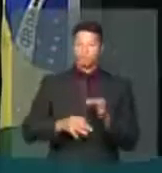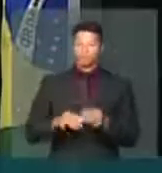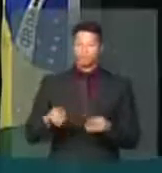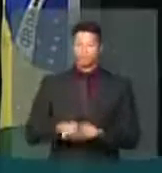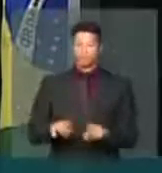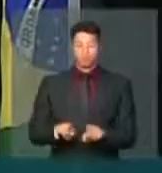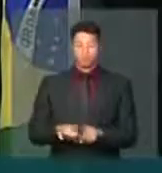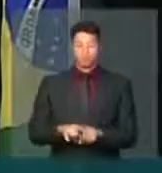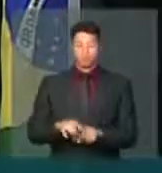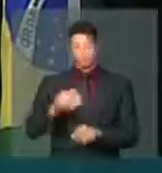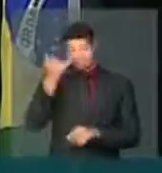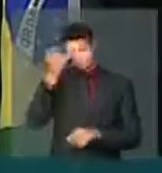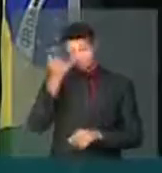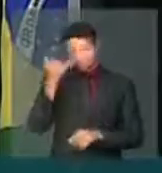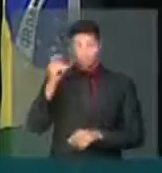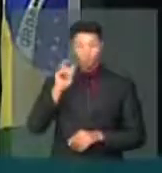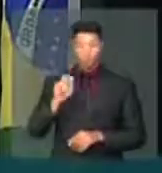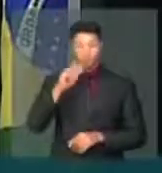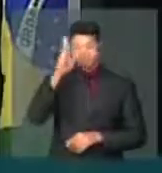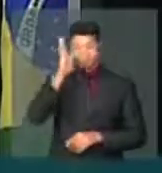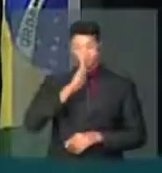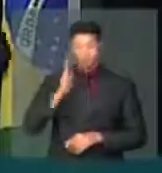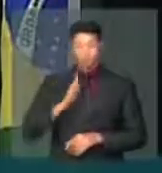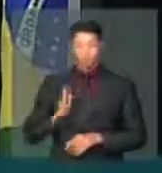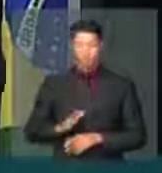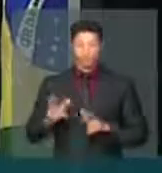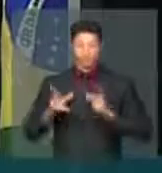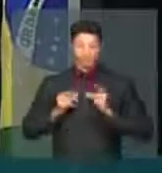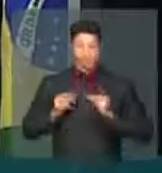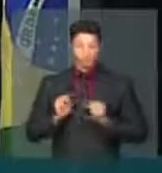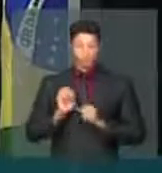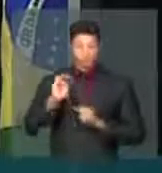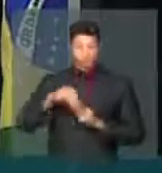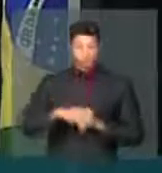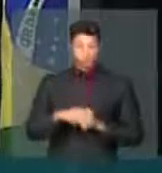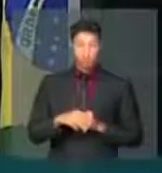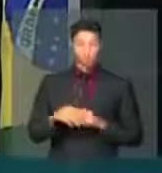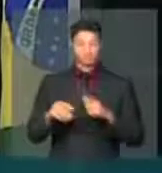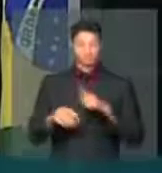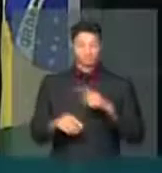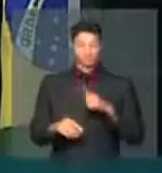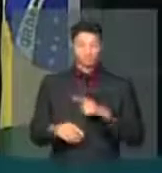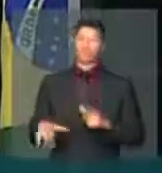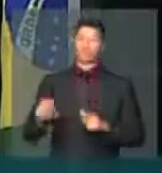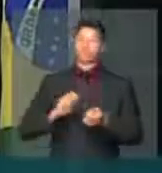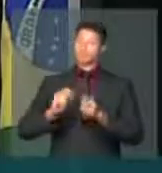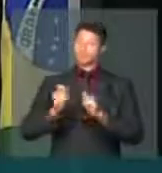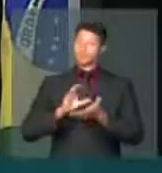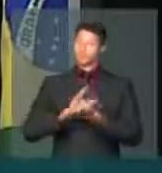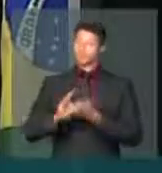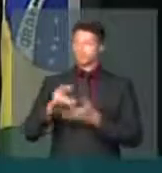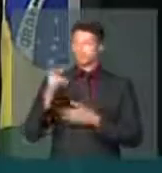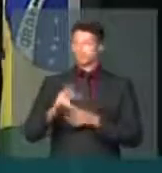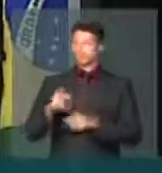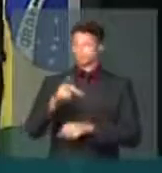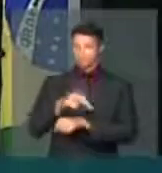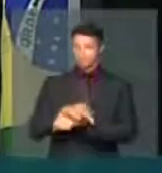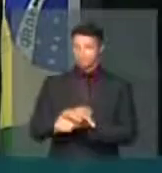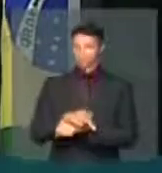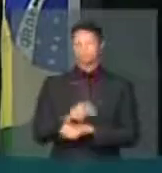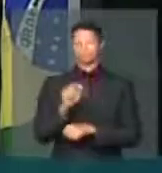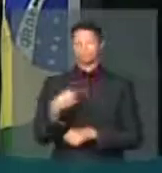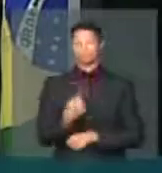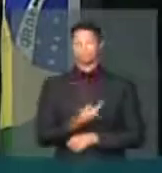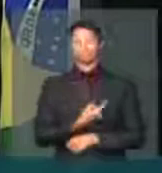e também na ideia de que o Brasil merece sim ter uma economia na sua previdência,